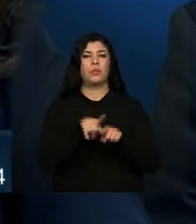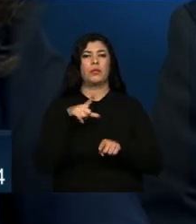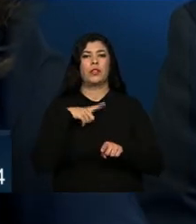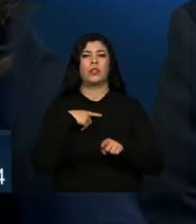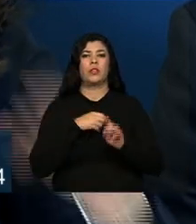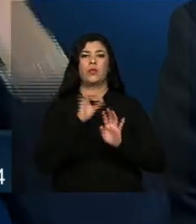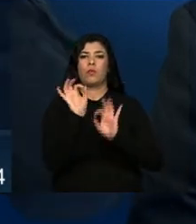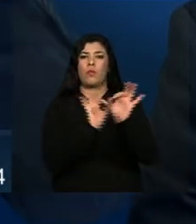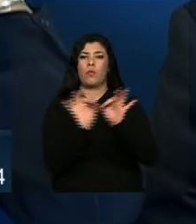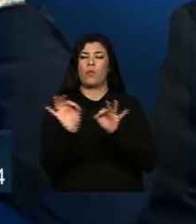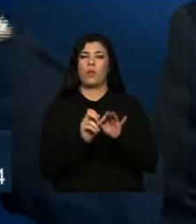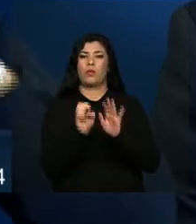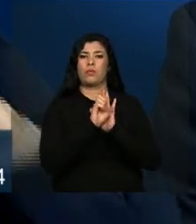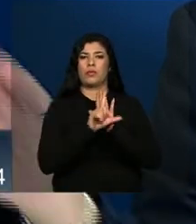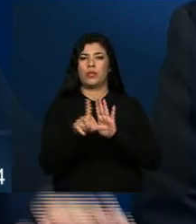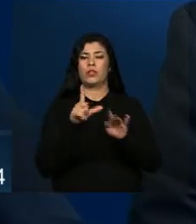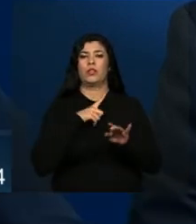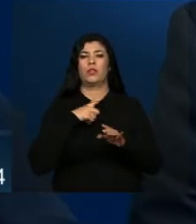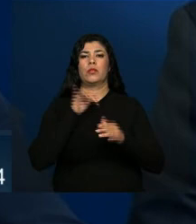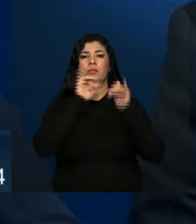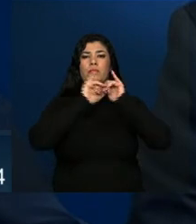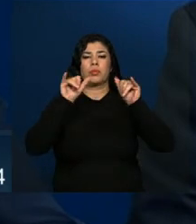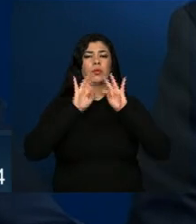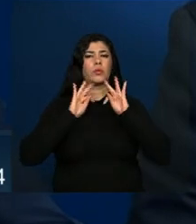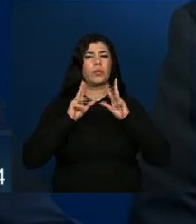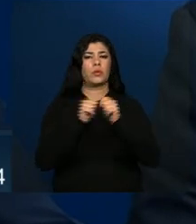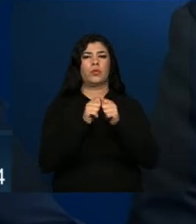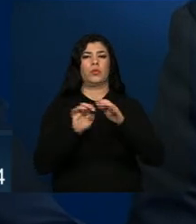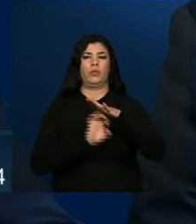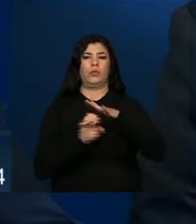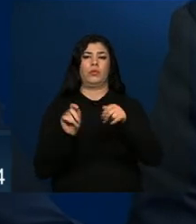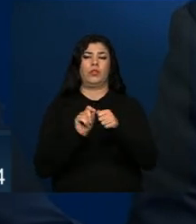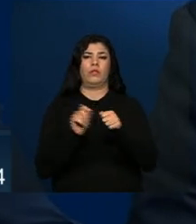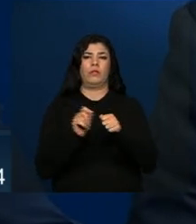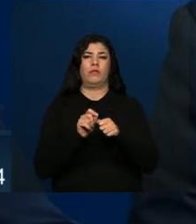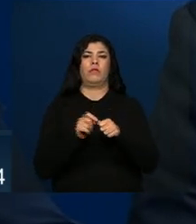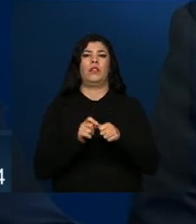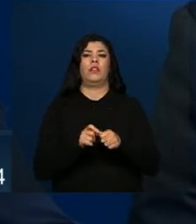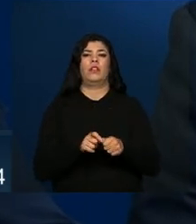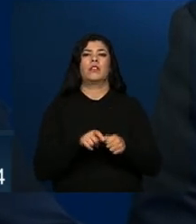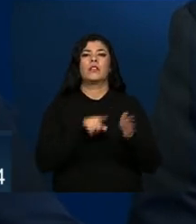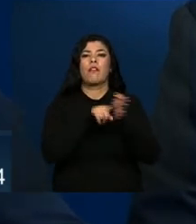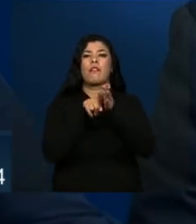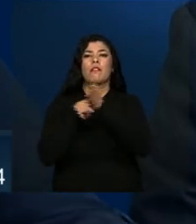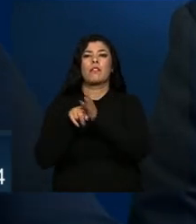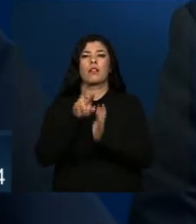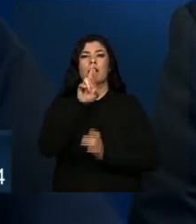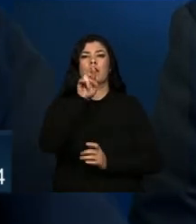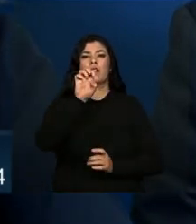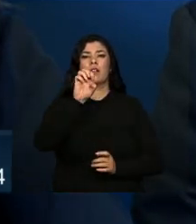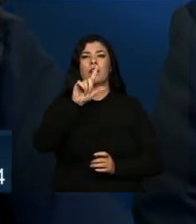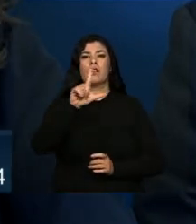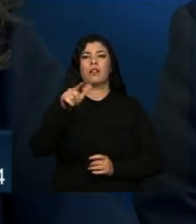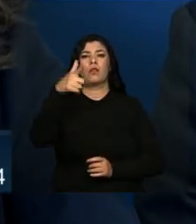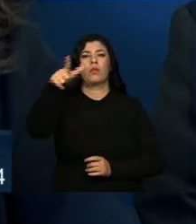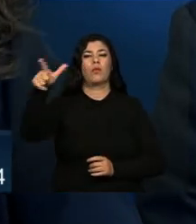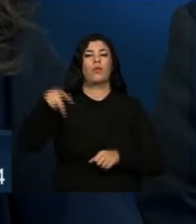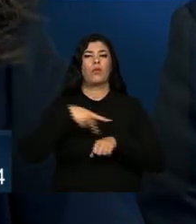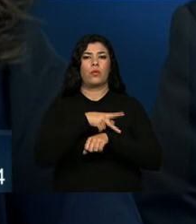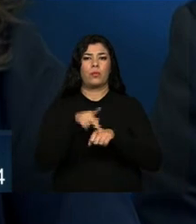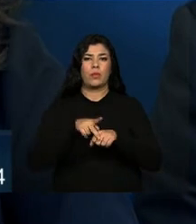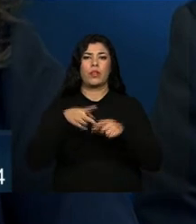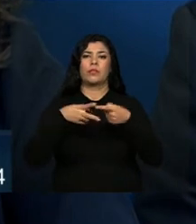recomendação em 2012 de que todas as empresas que realizam Recall no exterior devem necessariamente